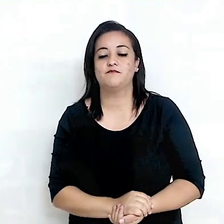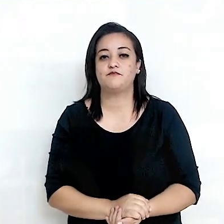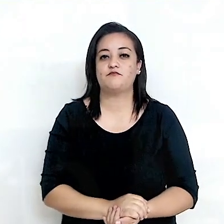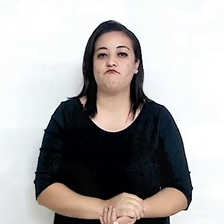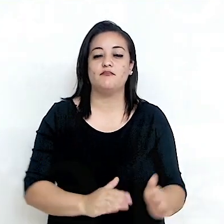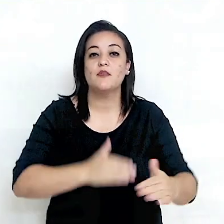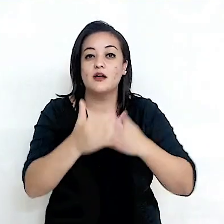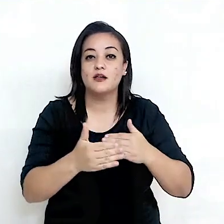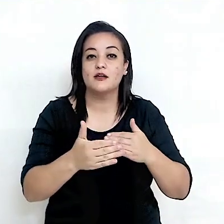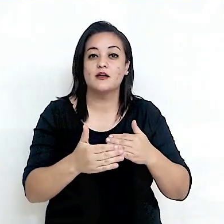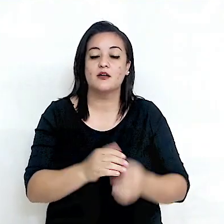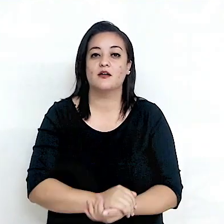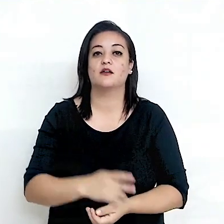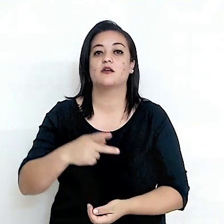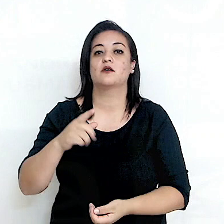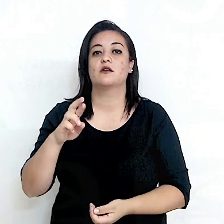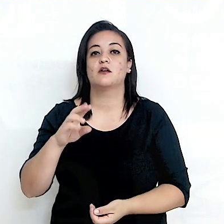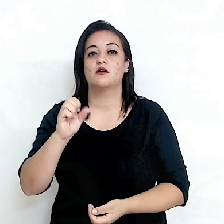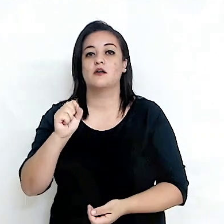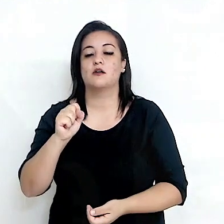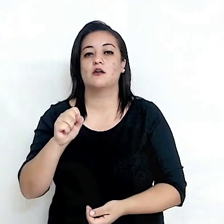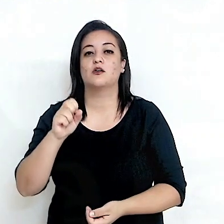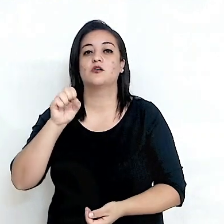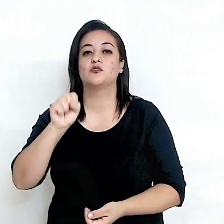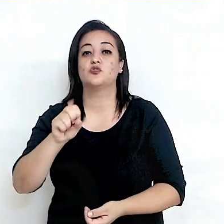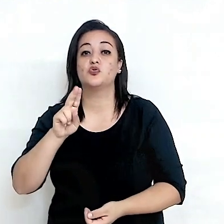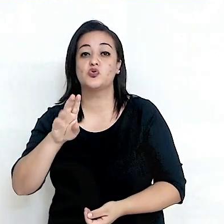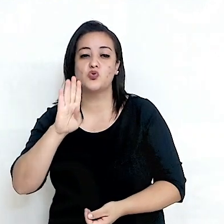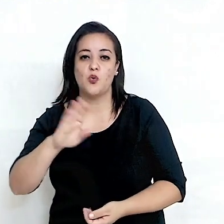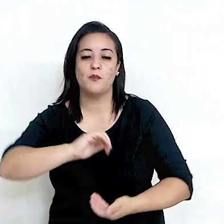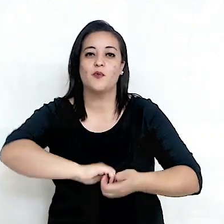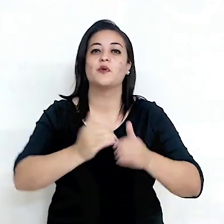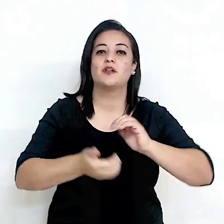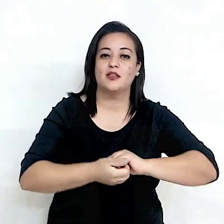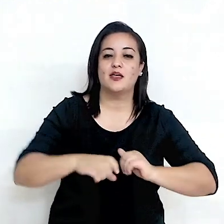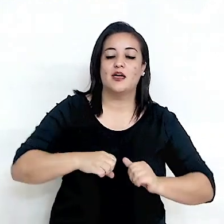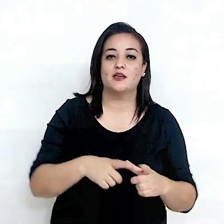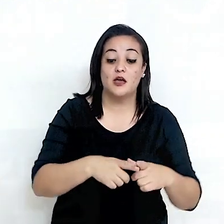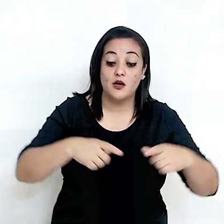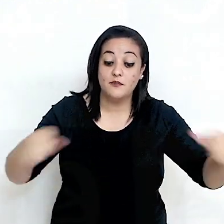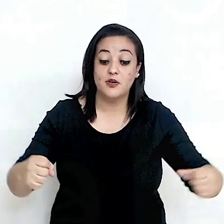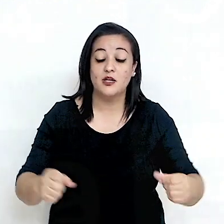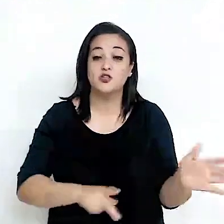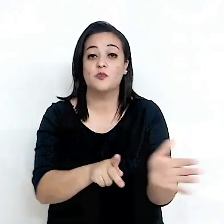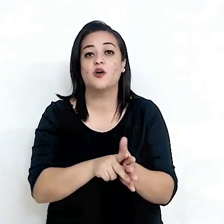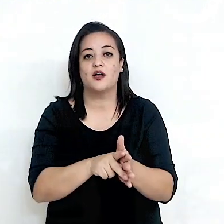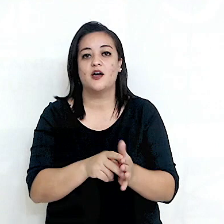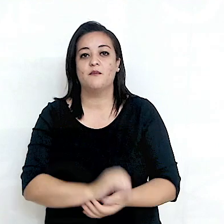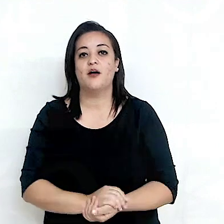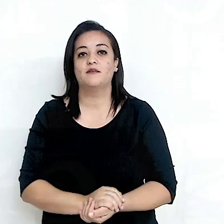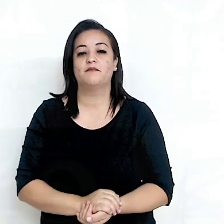ademais do prosub eo Itamaraty responda decisivamente a expansão do programa nuclear da